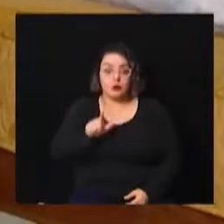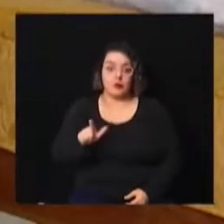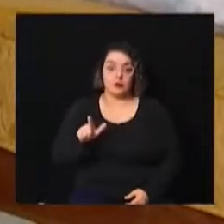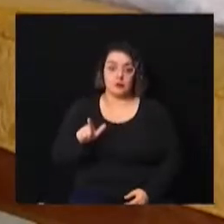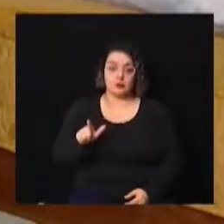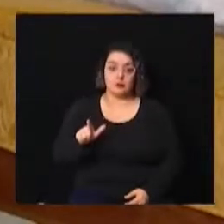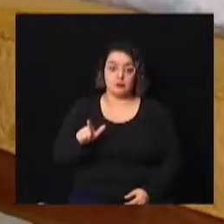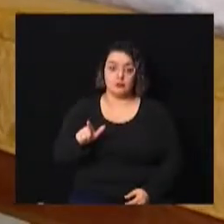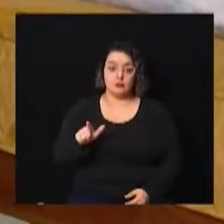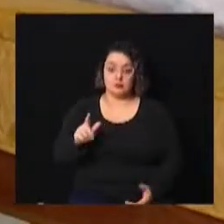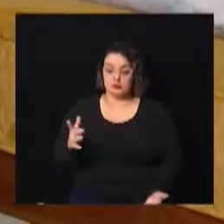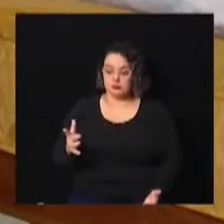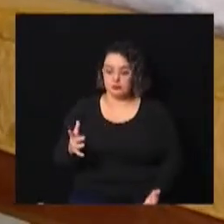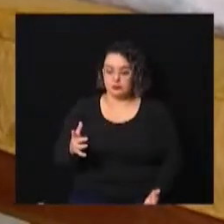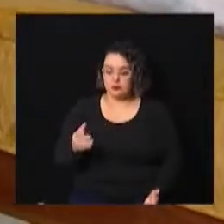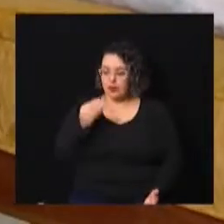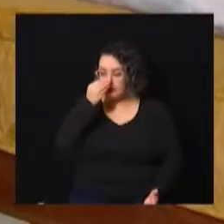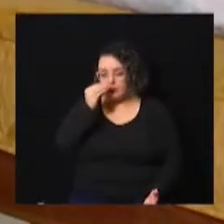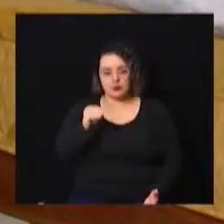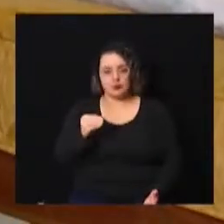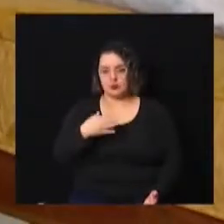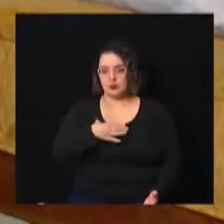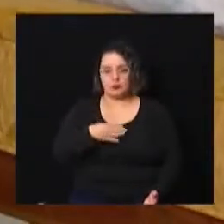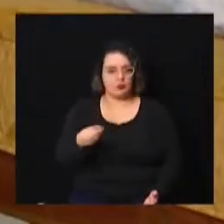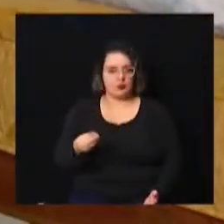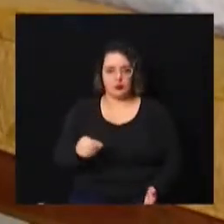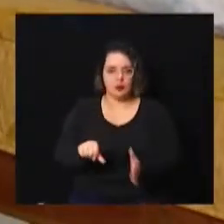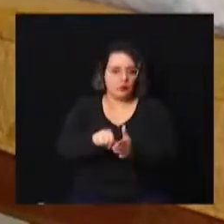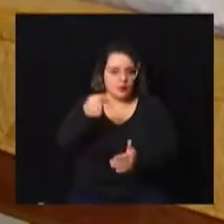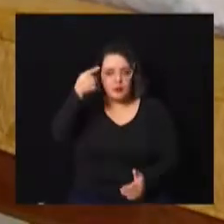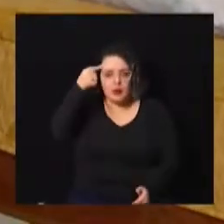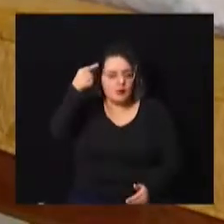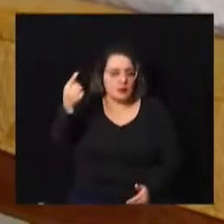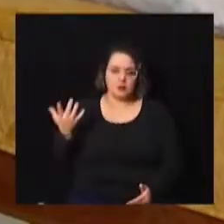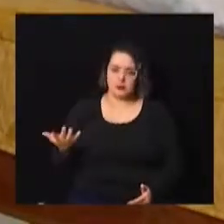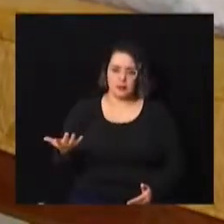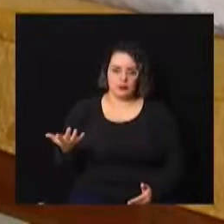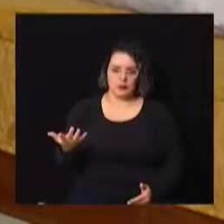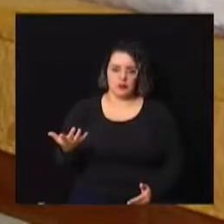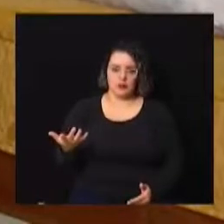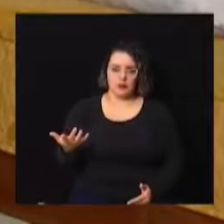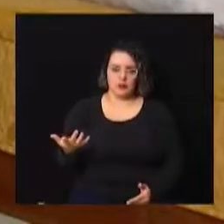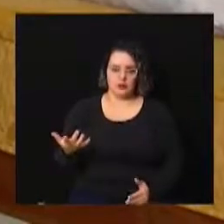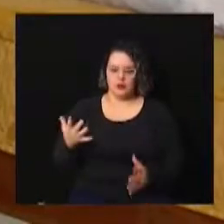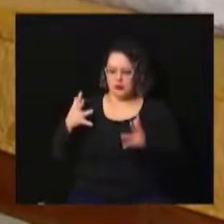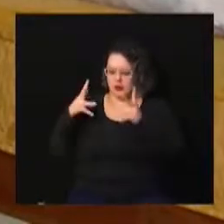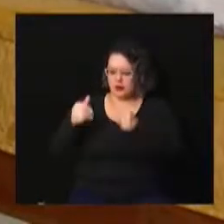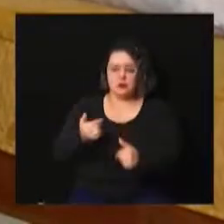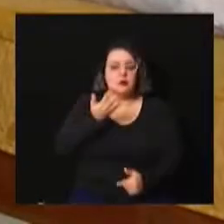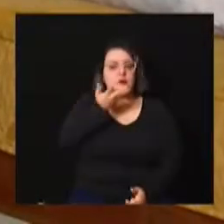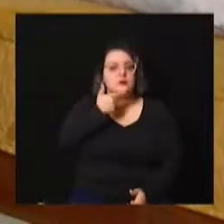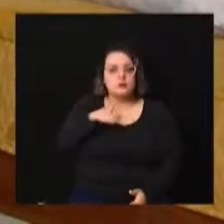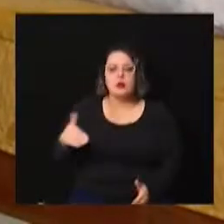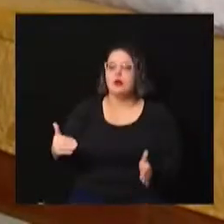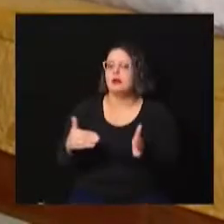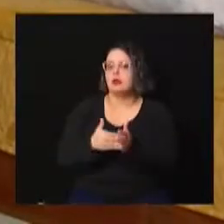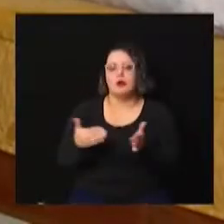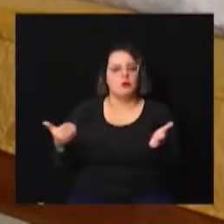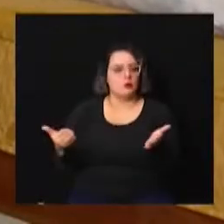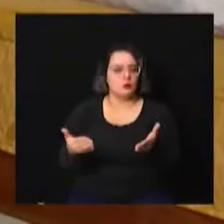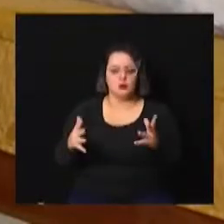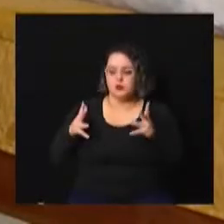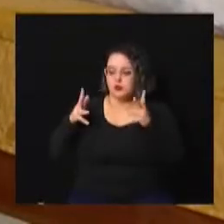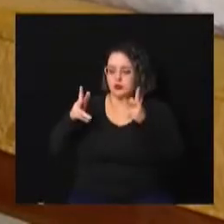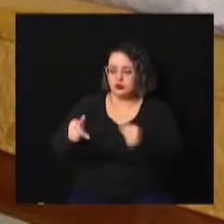consegue deixar um filho? É o primeiro pensamento que vem na sua cabeça. E todas as crianças até hoje,